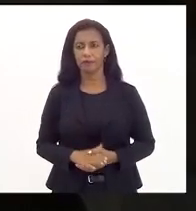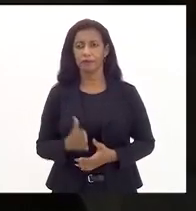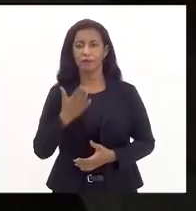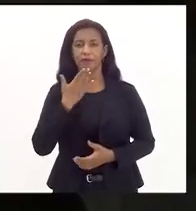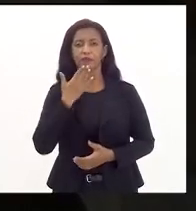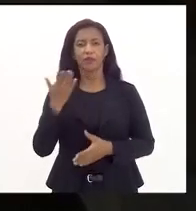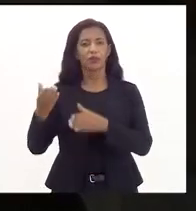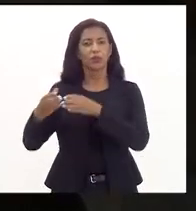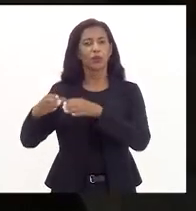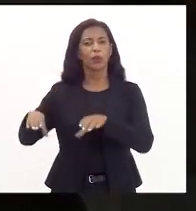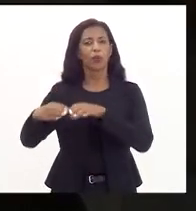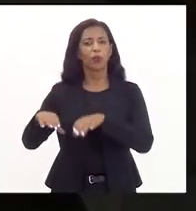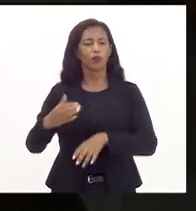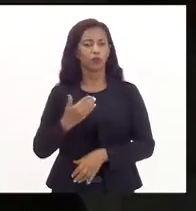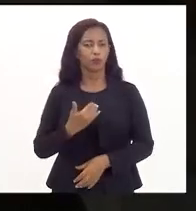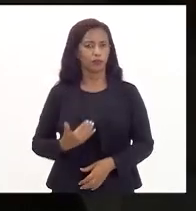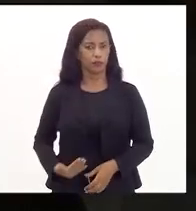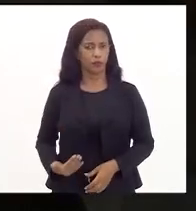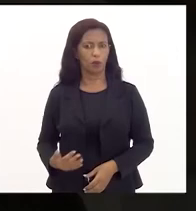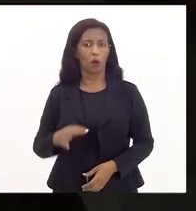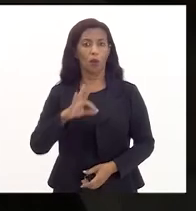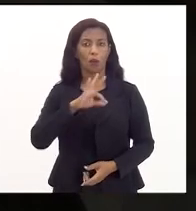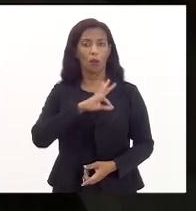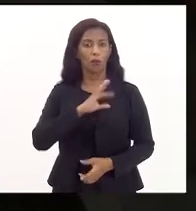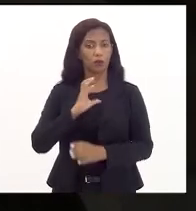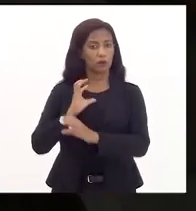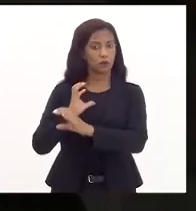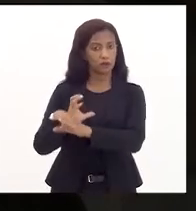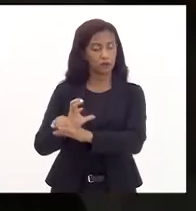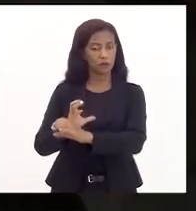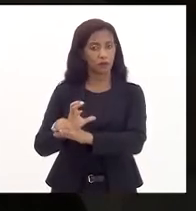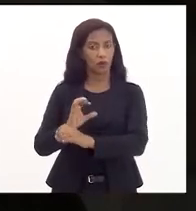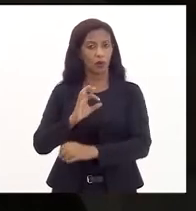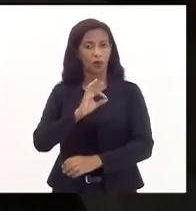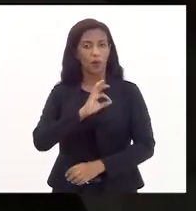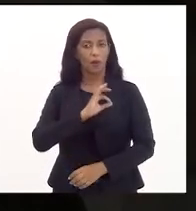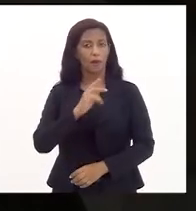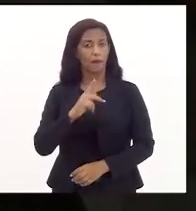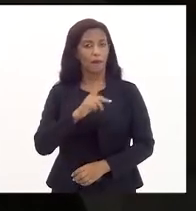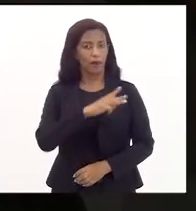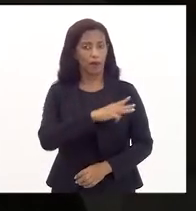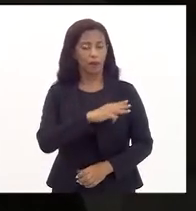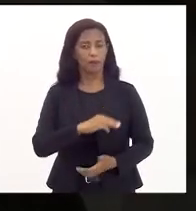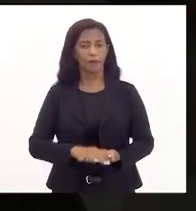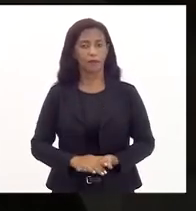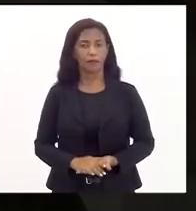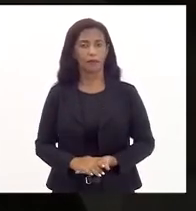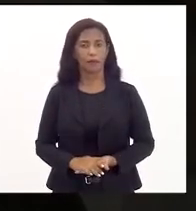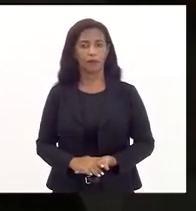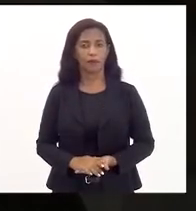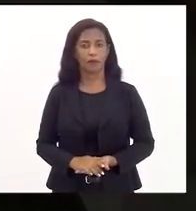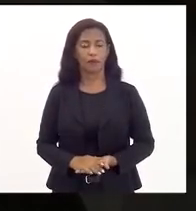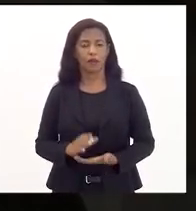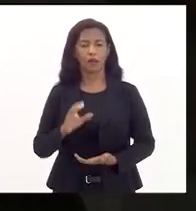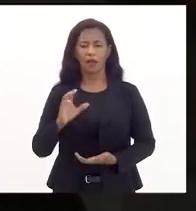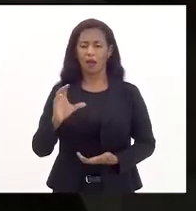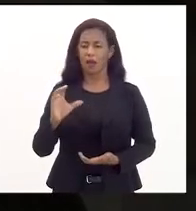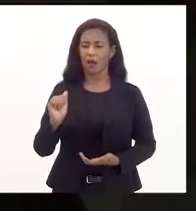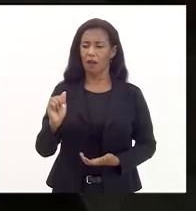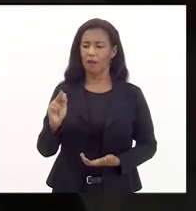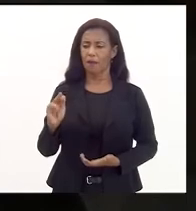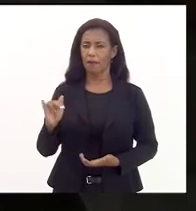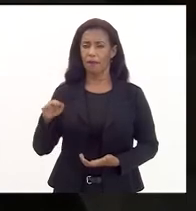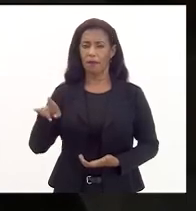pediram concurso público. Polícia Civil, Polícia Militar, Santa Cabrini